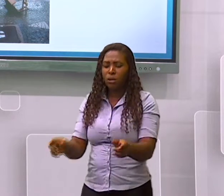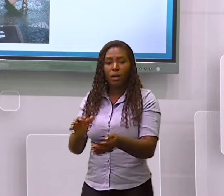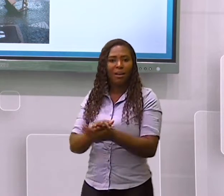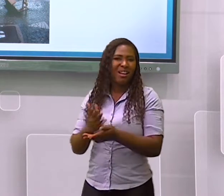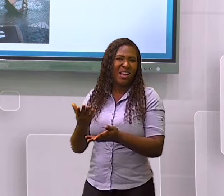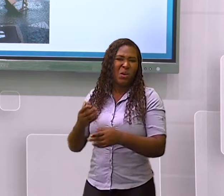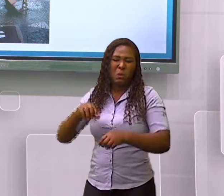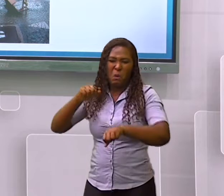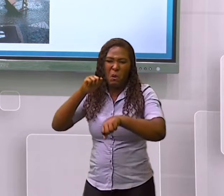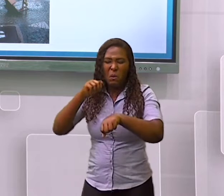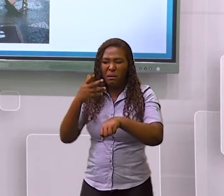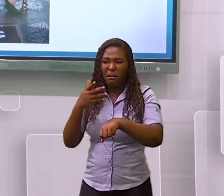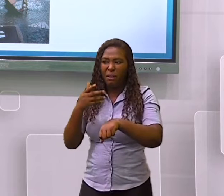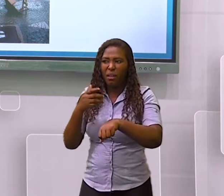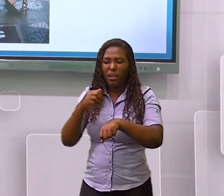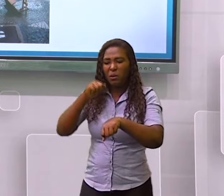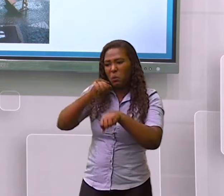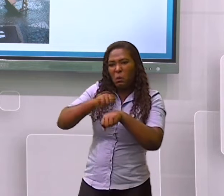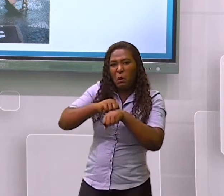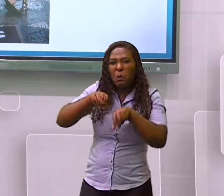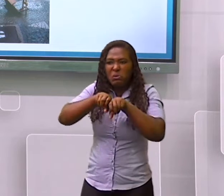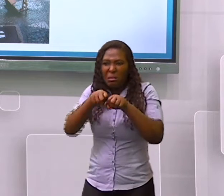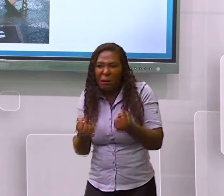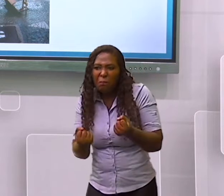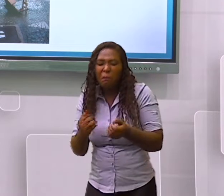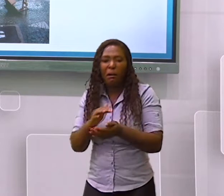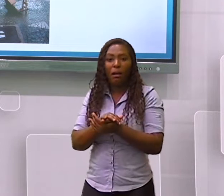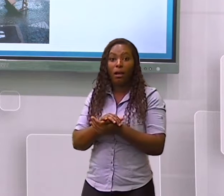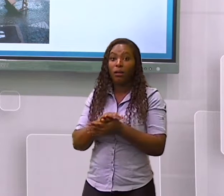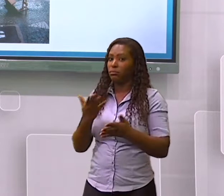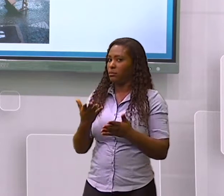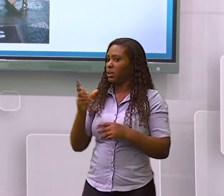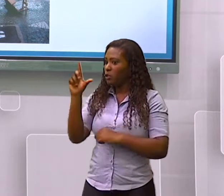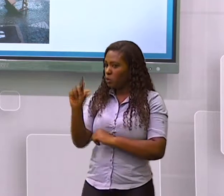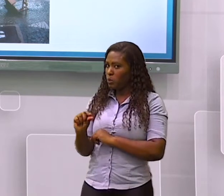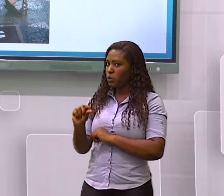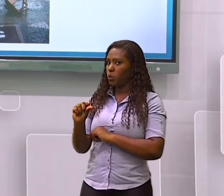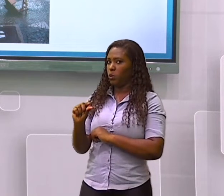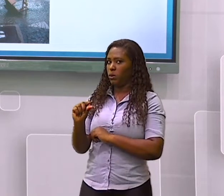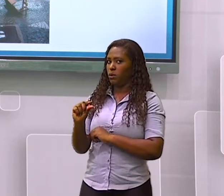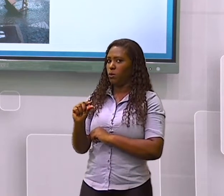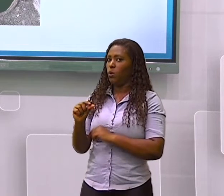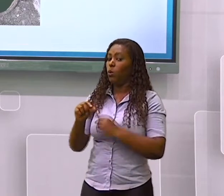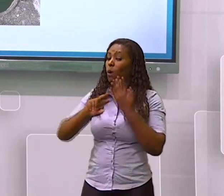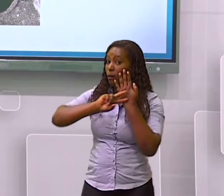ossos ou alguma fratura, foi bem diminuída.